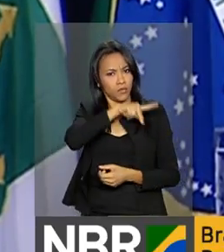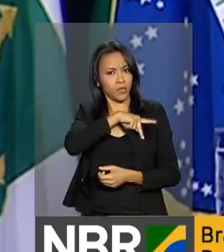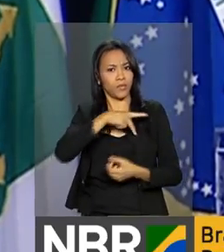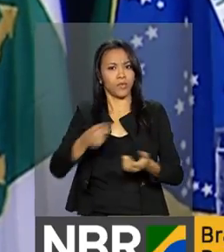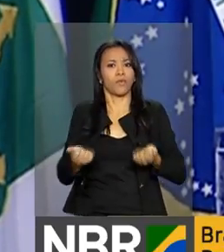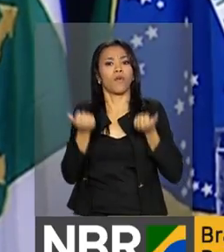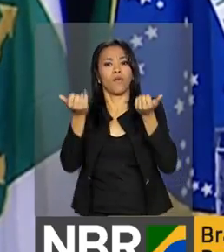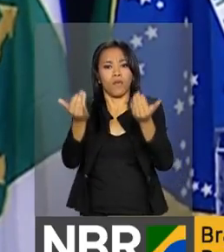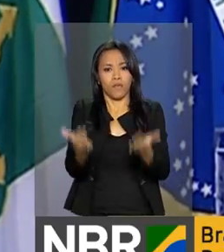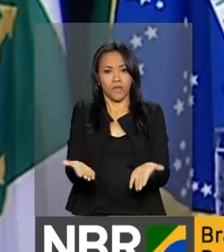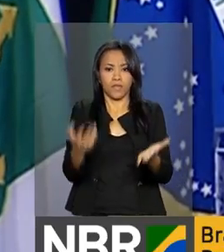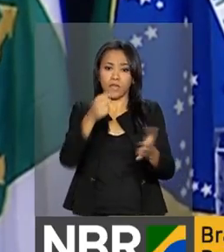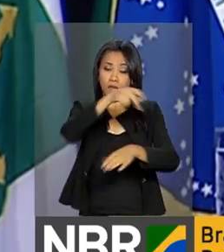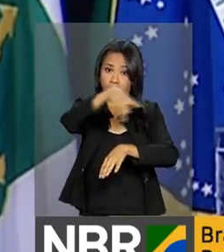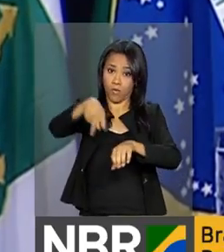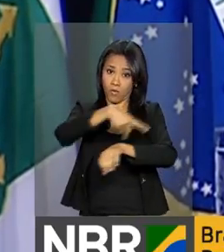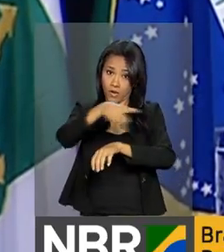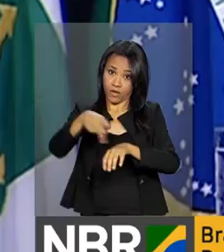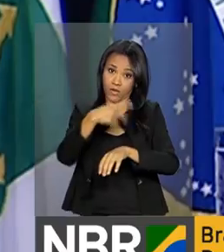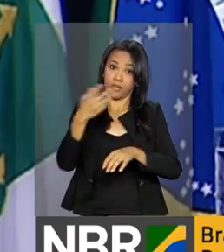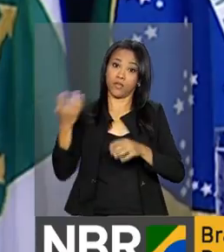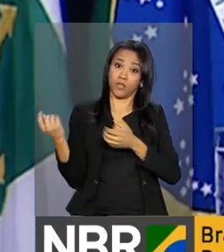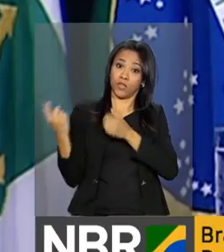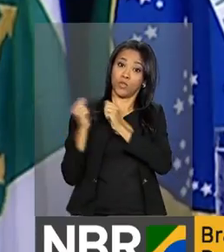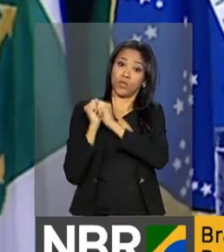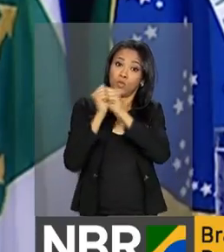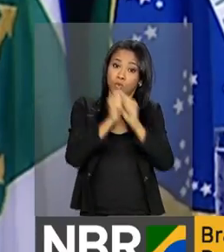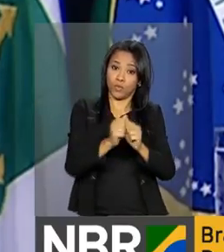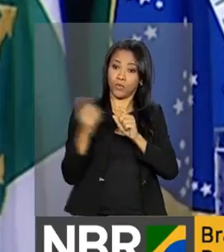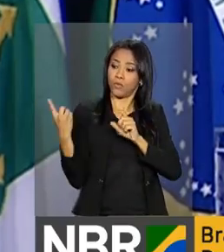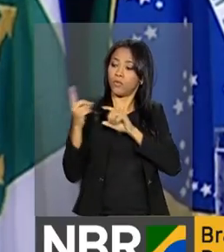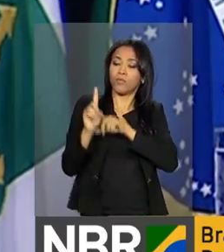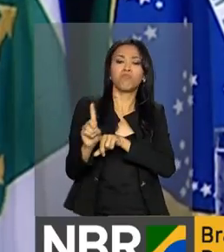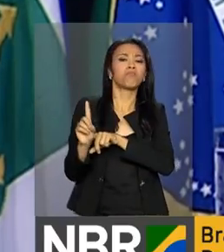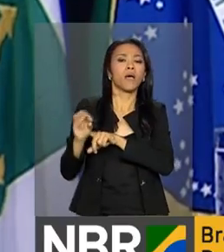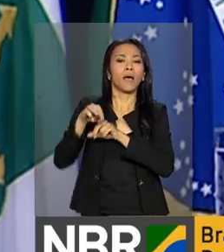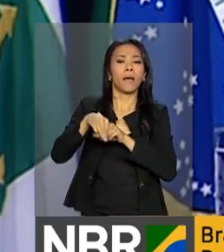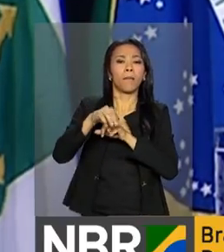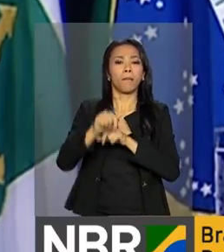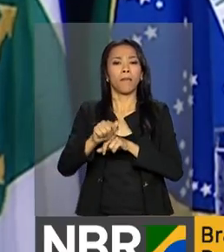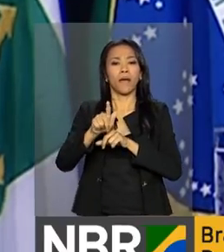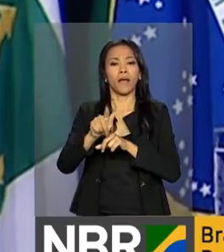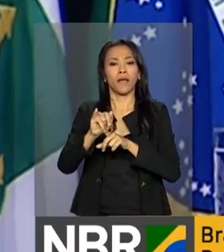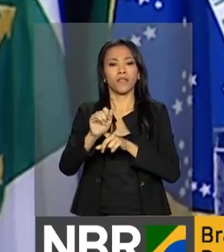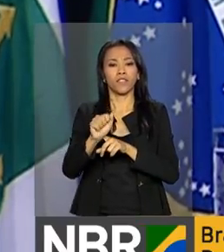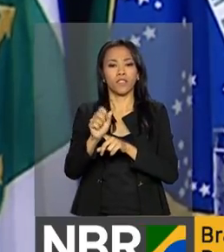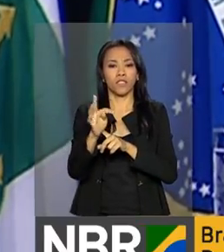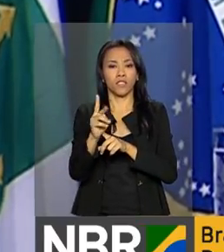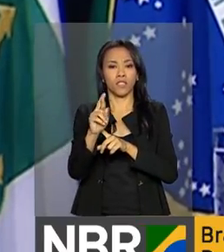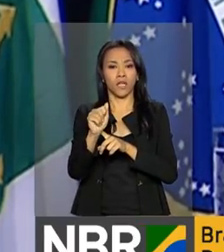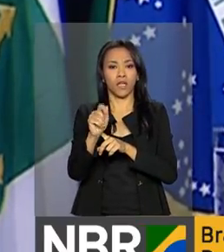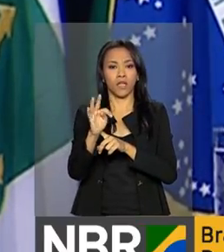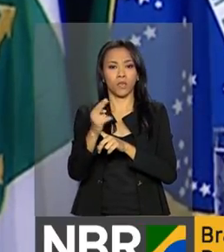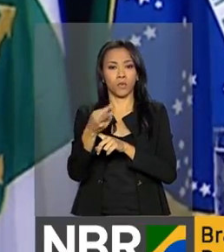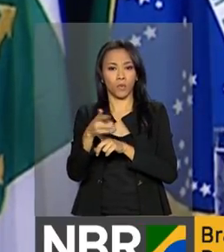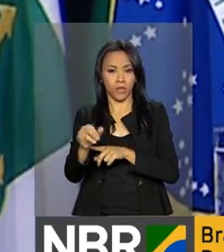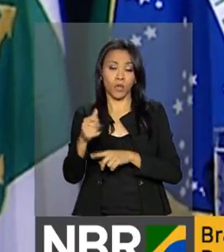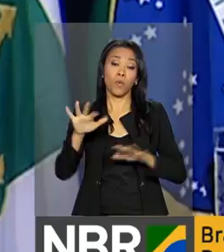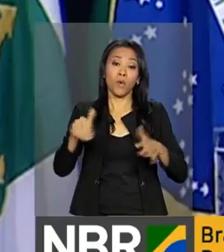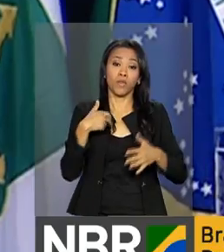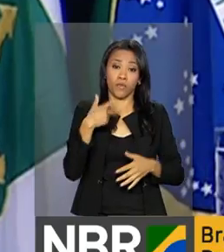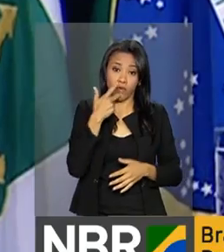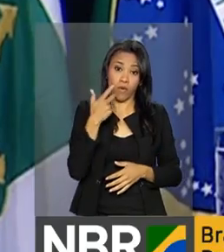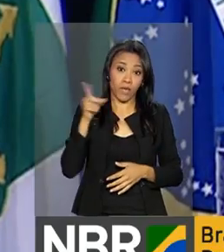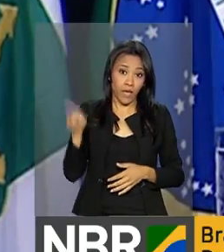país ao lado da magistratura quando eu ouço da reitero esta aula eu digo interessante para mim é uma honra